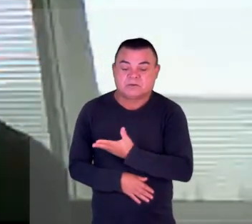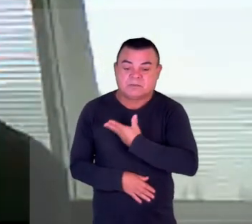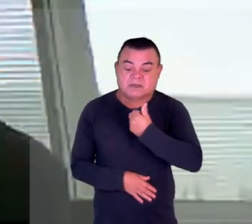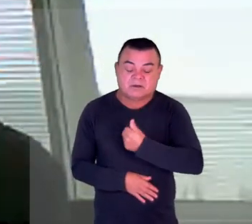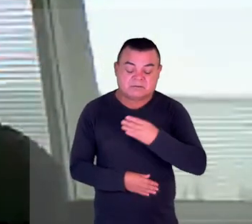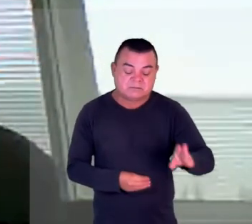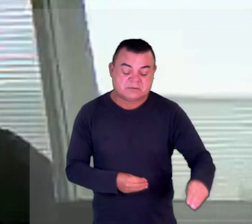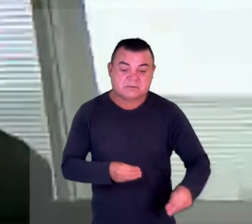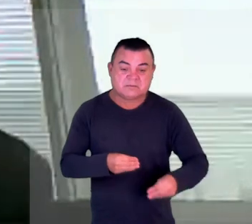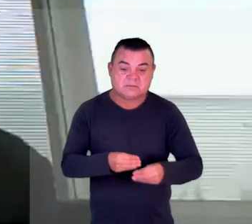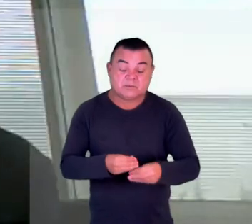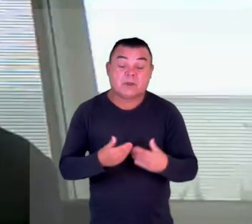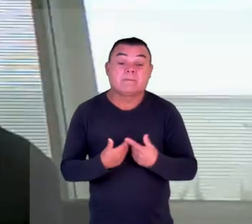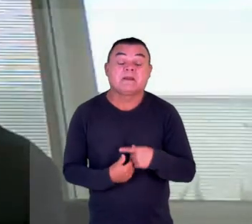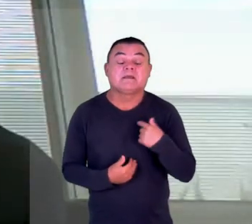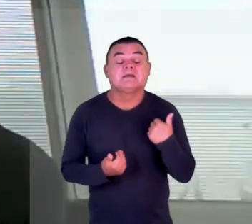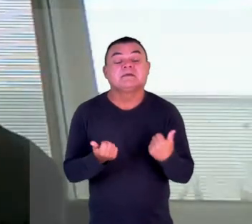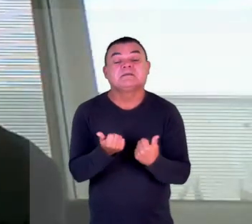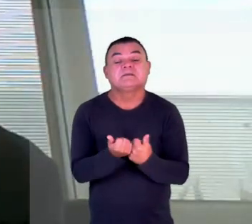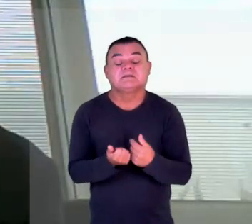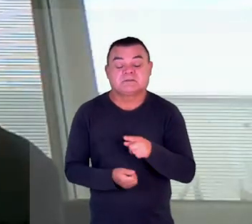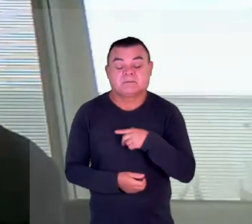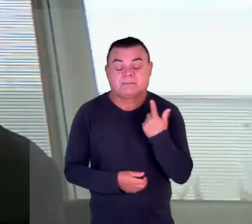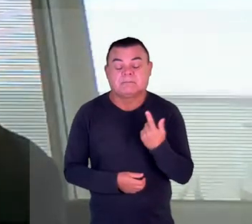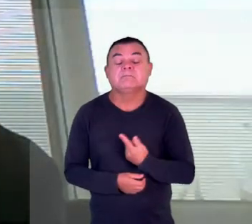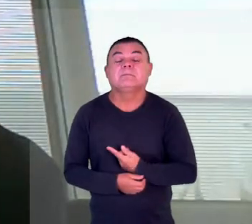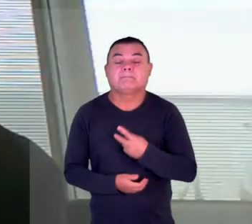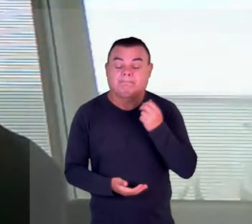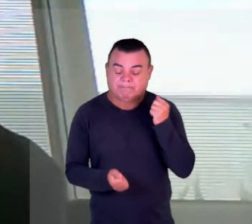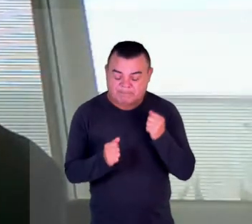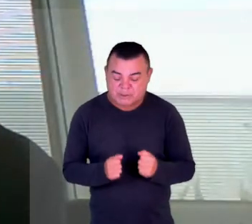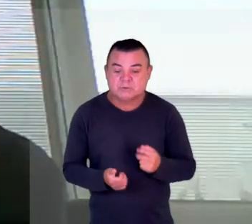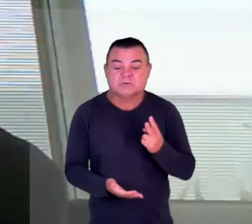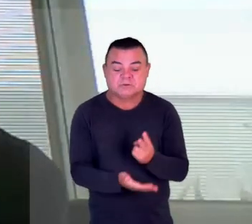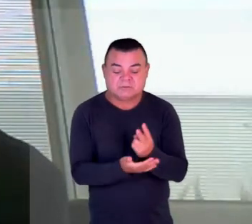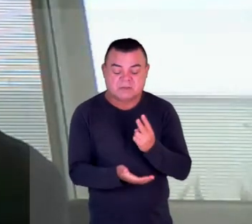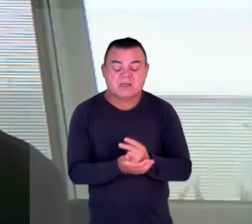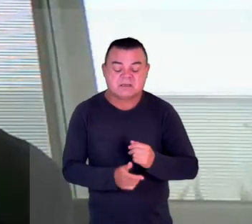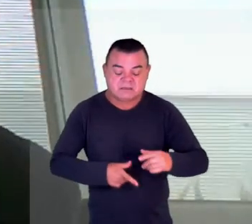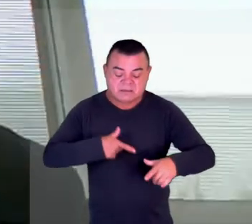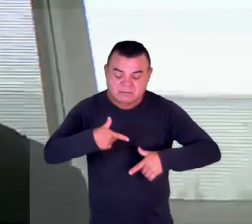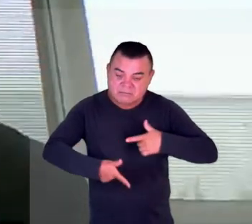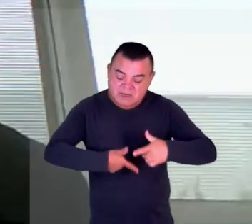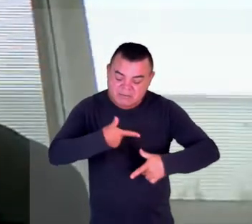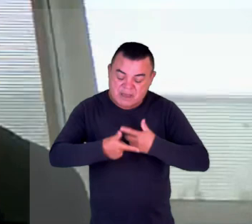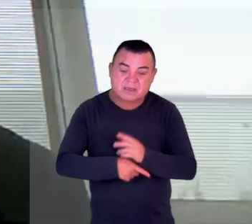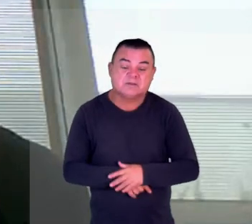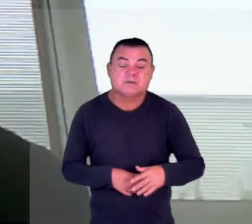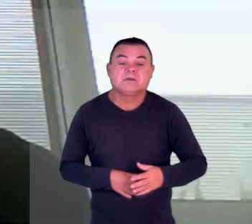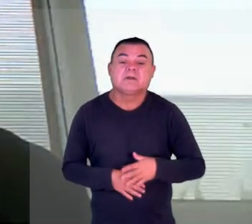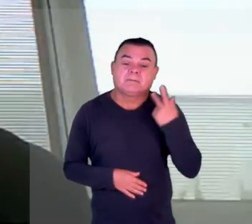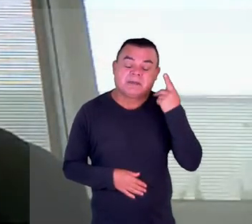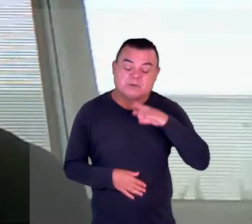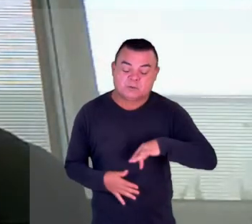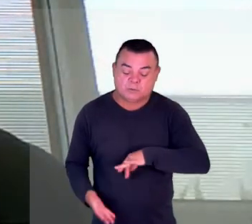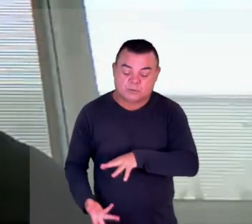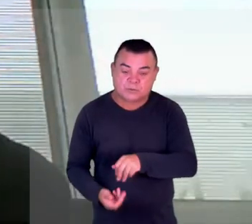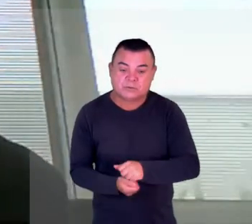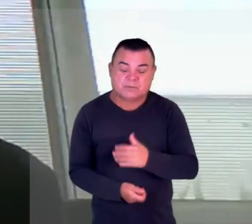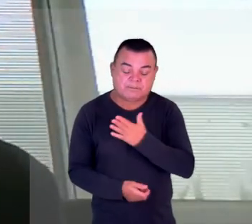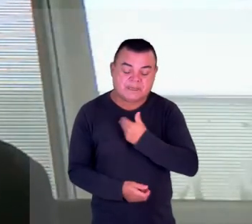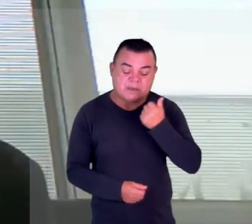possa continuar realizando esse trabalho em prol do mundo melhor e mais justo Muito obrigado um ótimo contto para